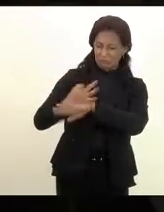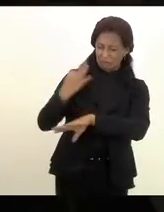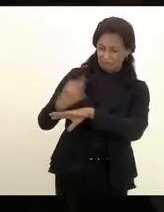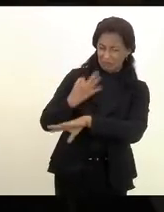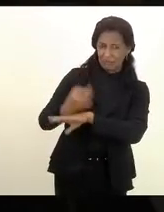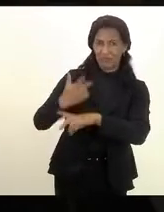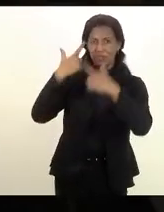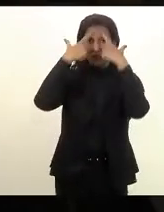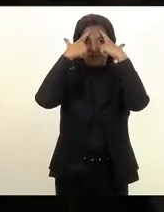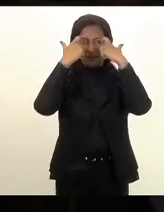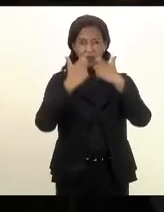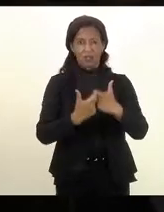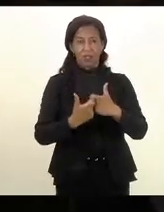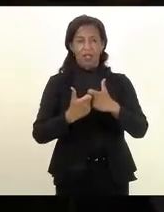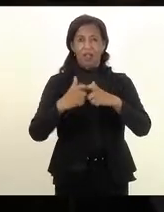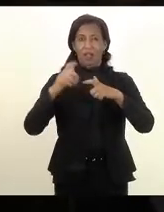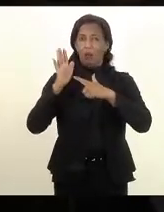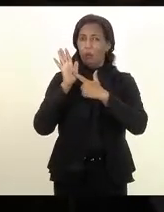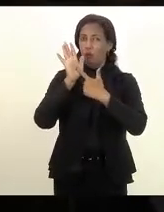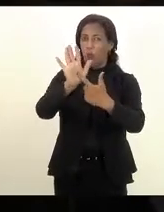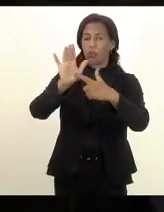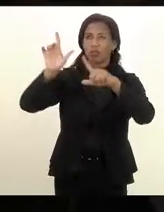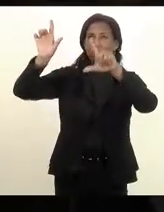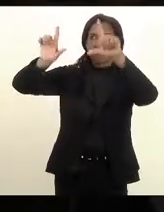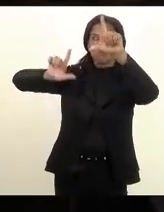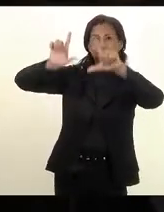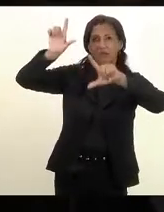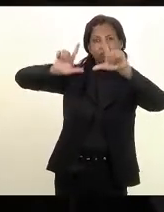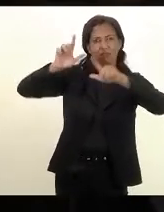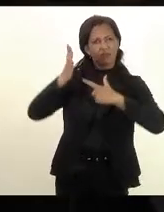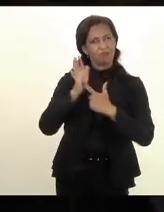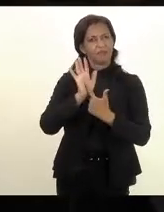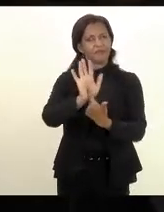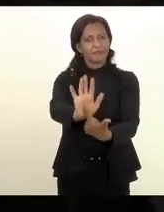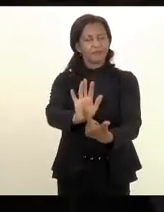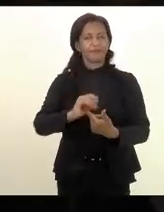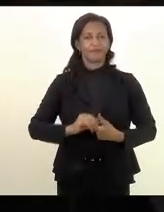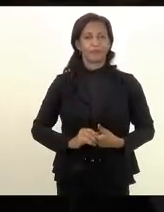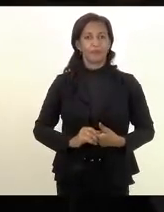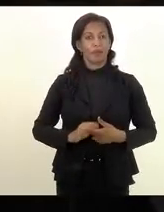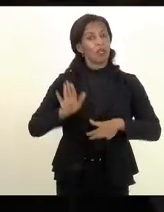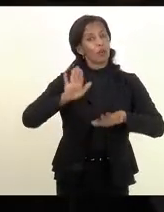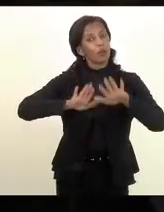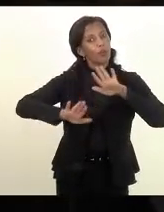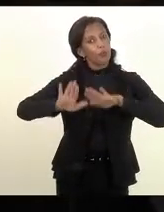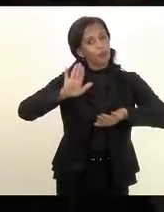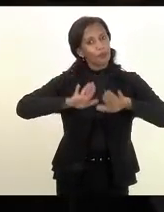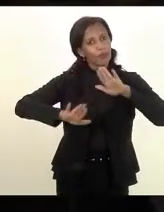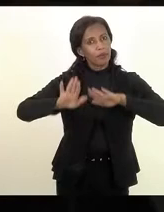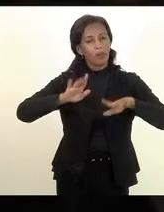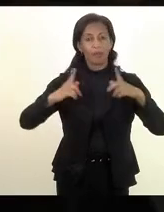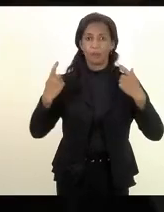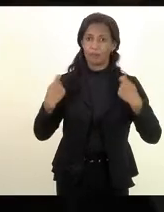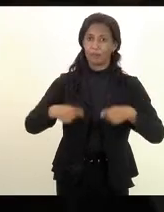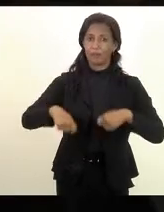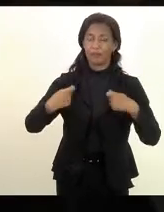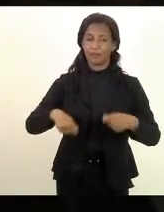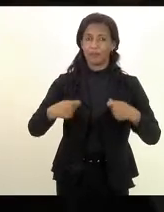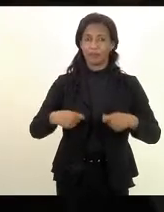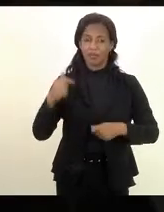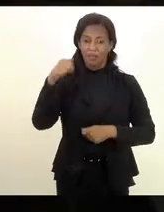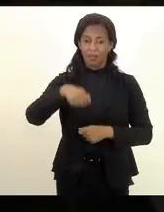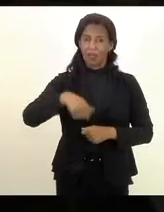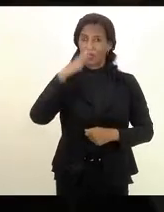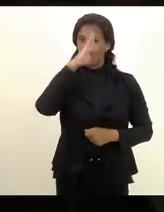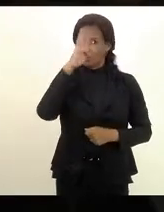violência as cenas do aeroporto de Cabu sintetizam isso e é preciso tomar cuidado é preciso tomar cuidado porque aqui no